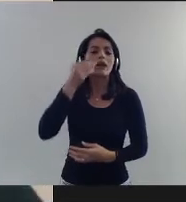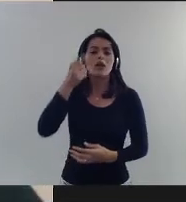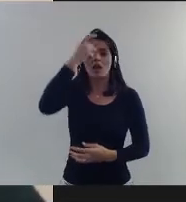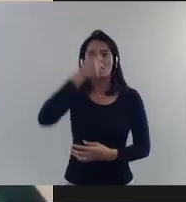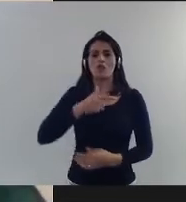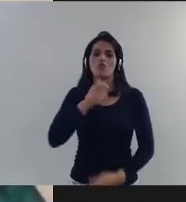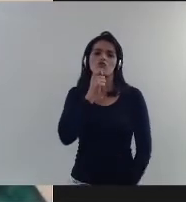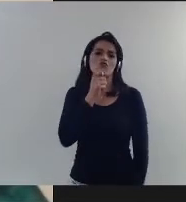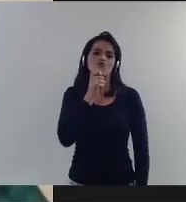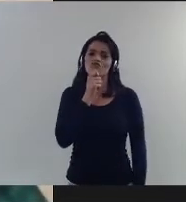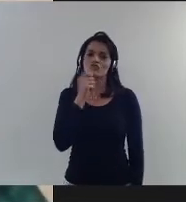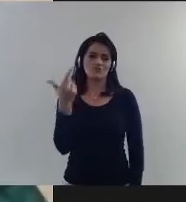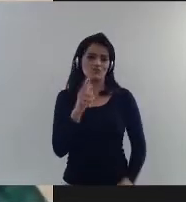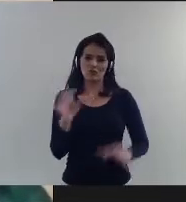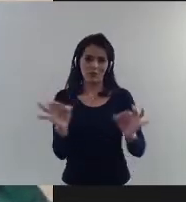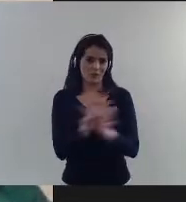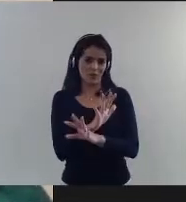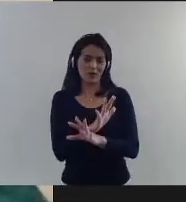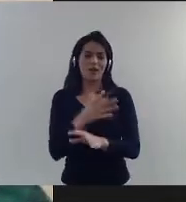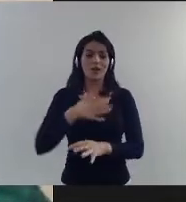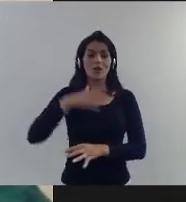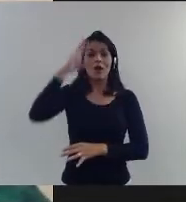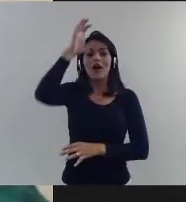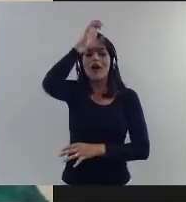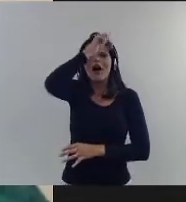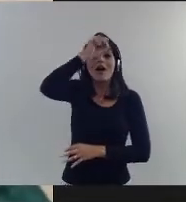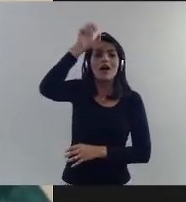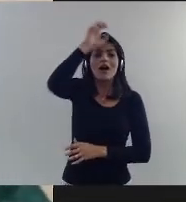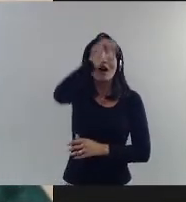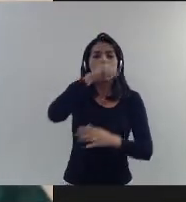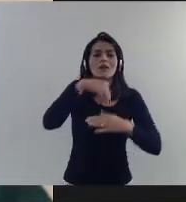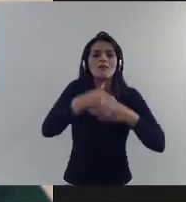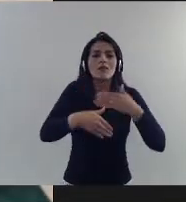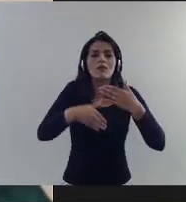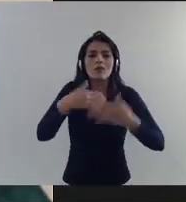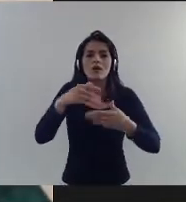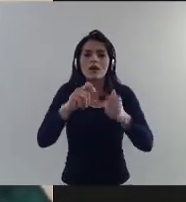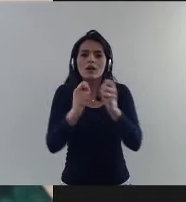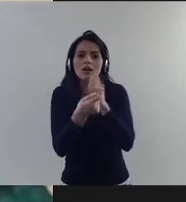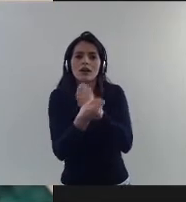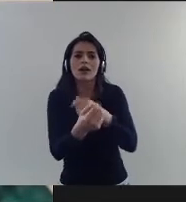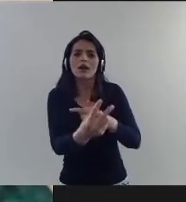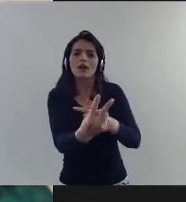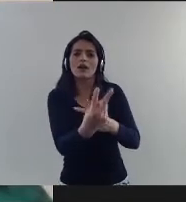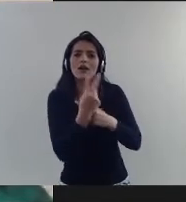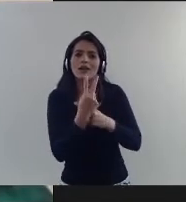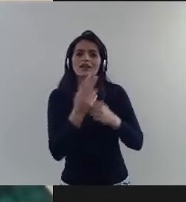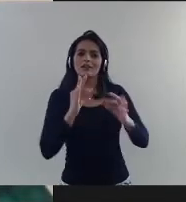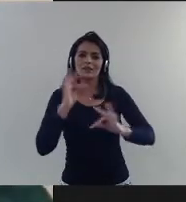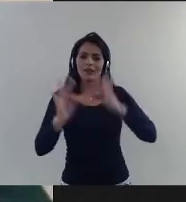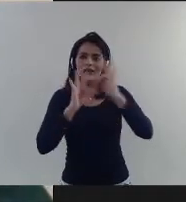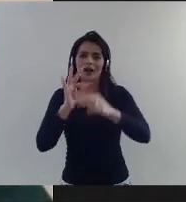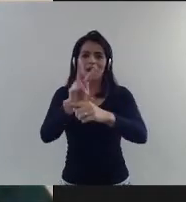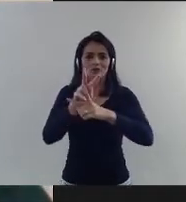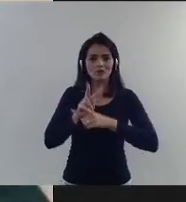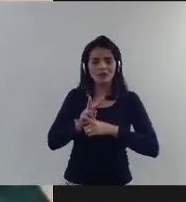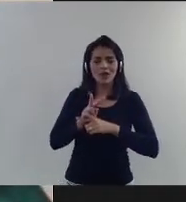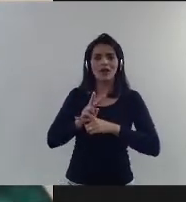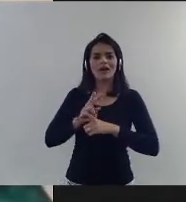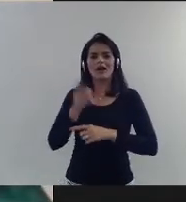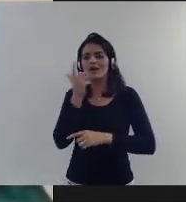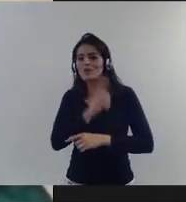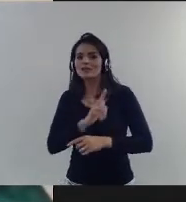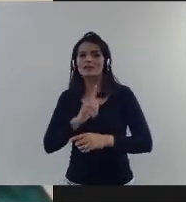estou aprendendo a me adaptar a essa tecnologia e aos avanços. E parabéns, Alexandre, pelo